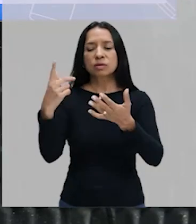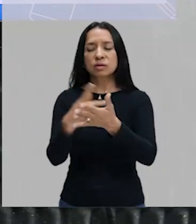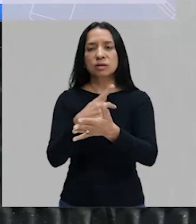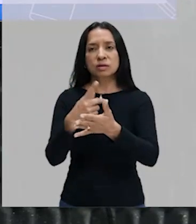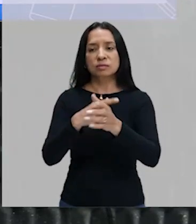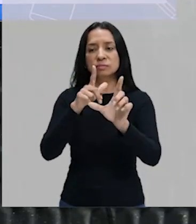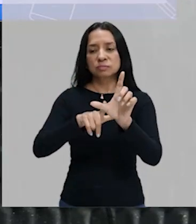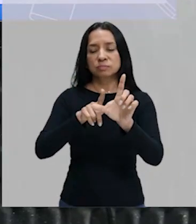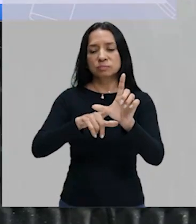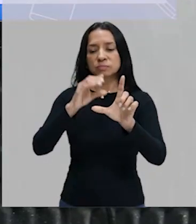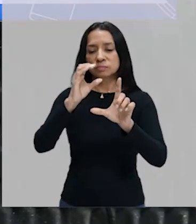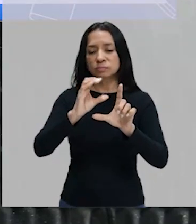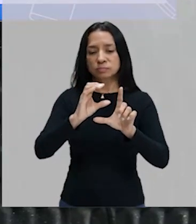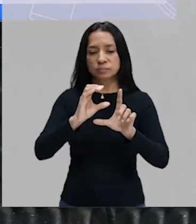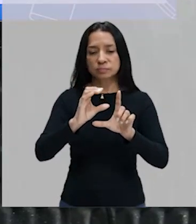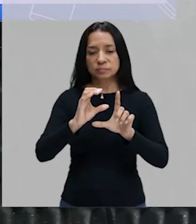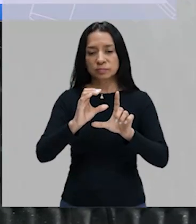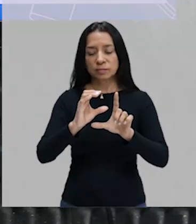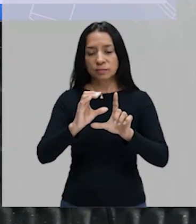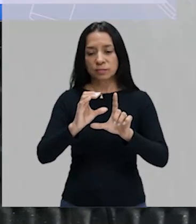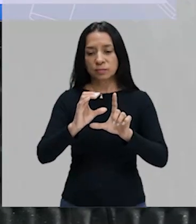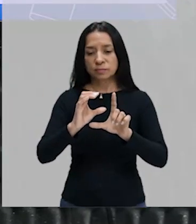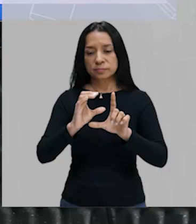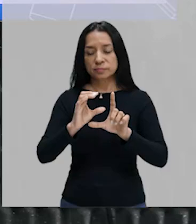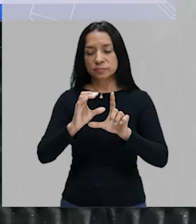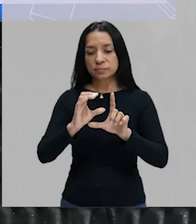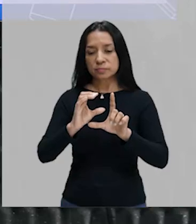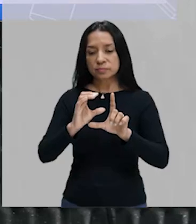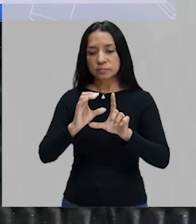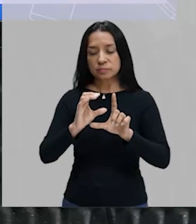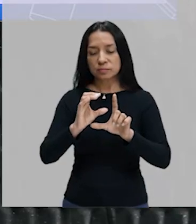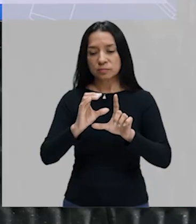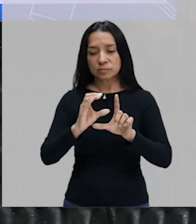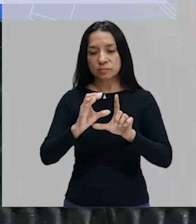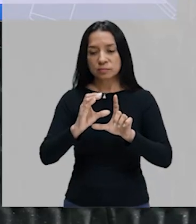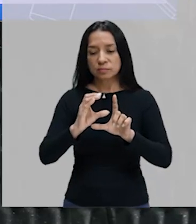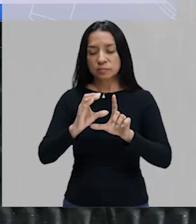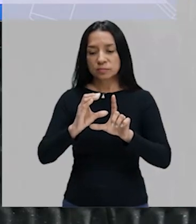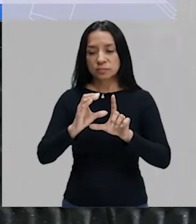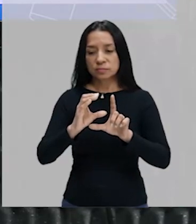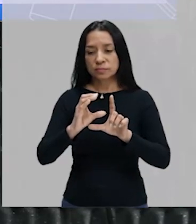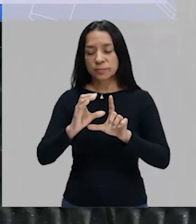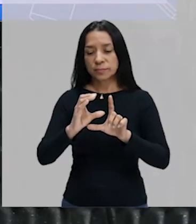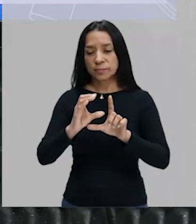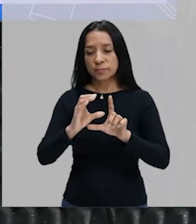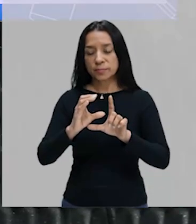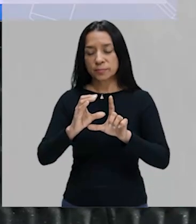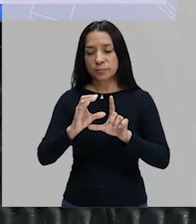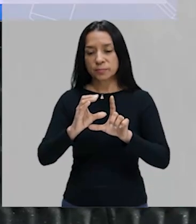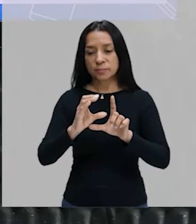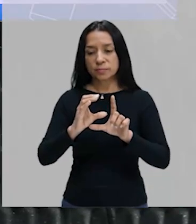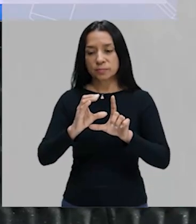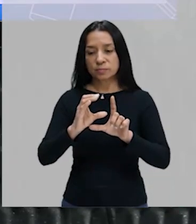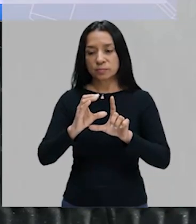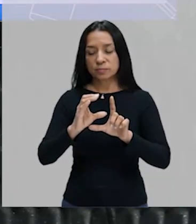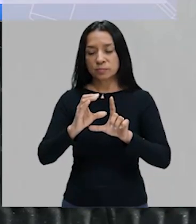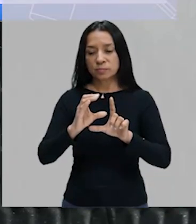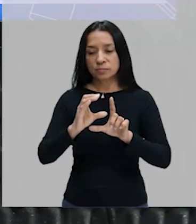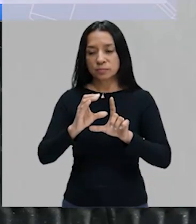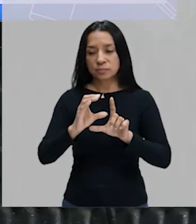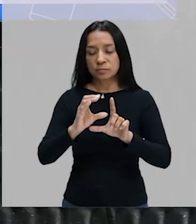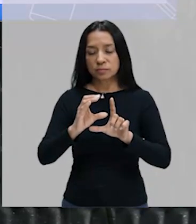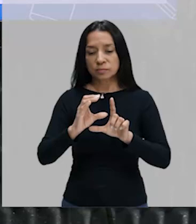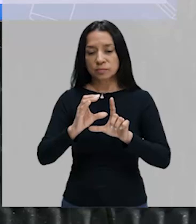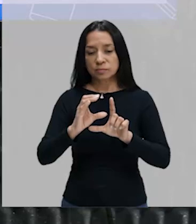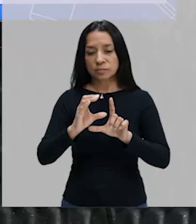Ele diz o seguinte: no Cenozoico, o Cenozoico é marcado pelo domínio dos dinossauros e